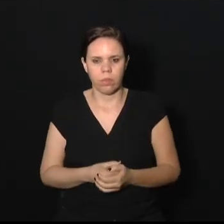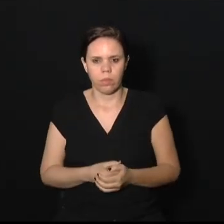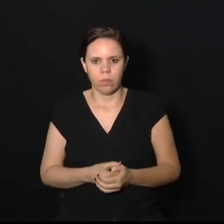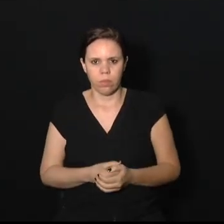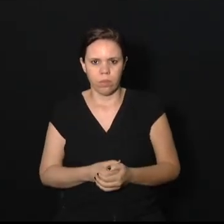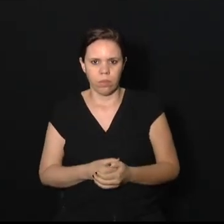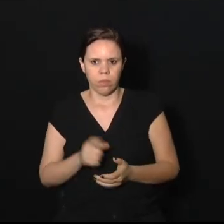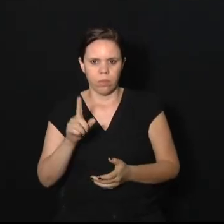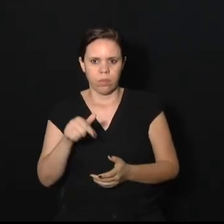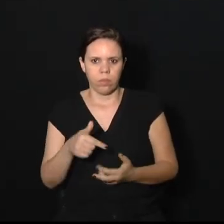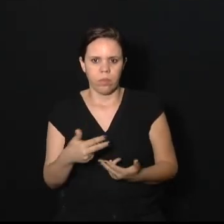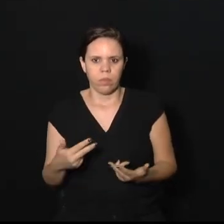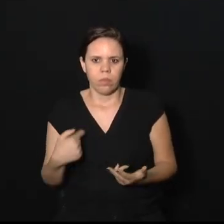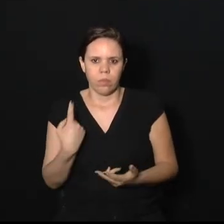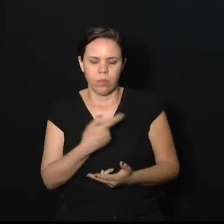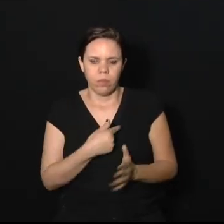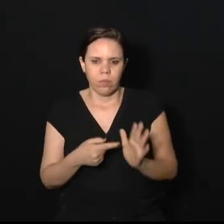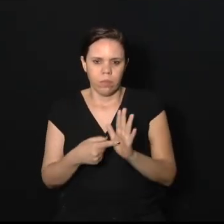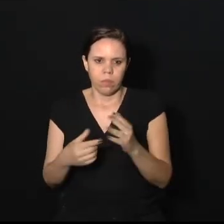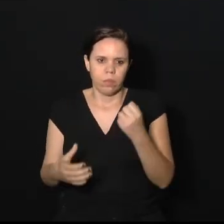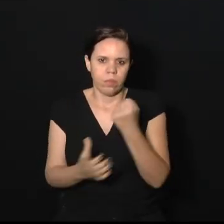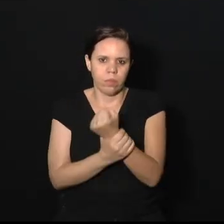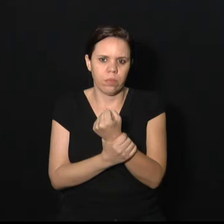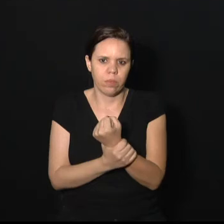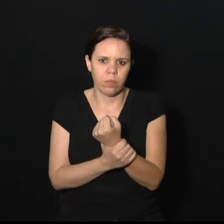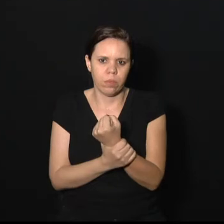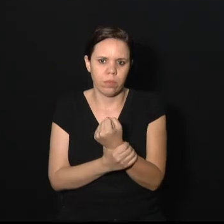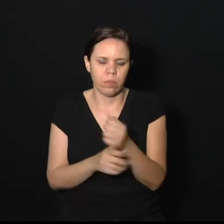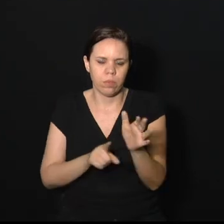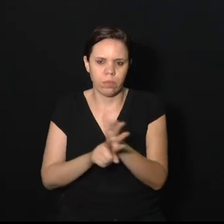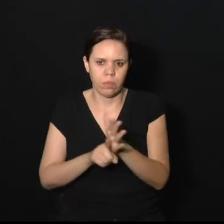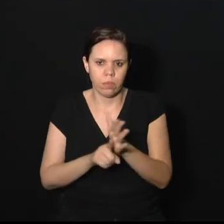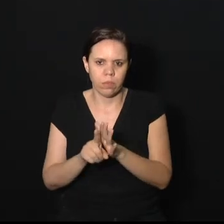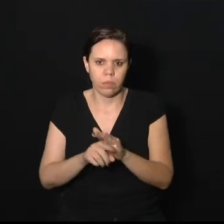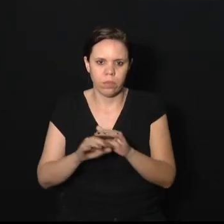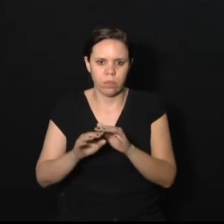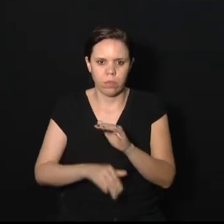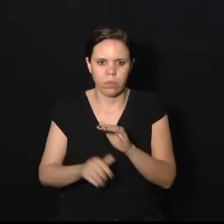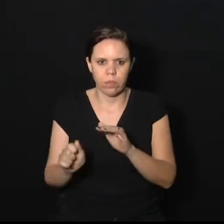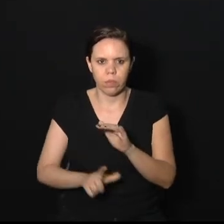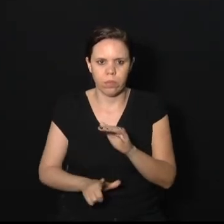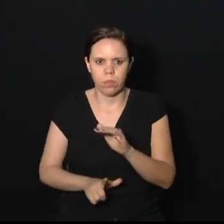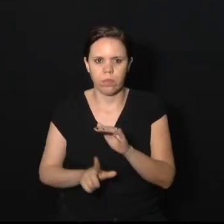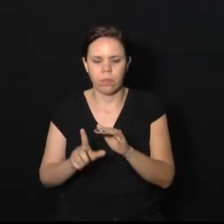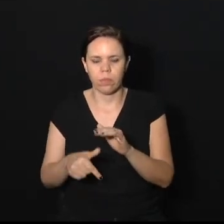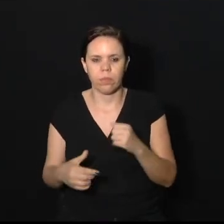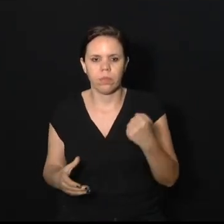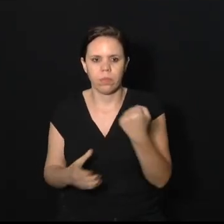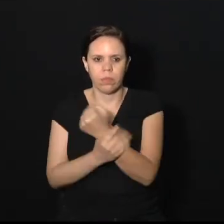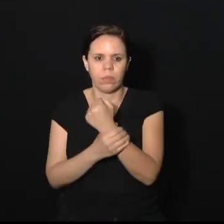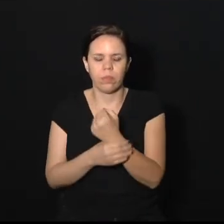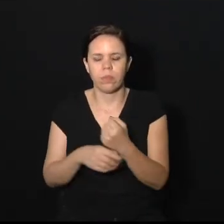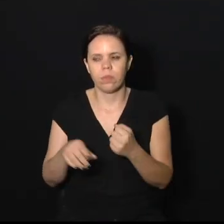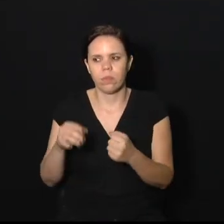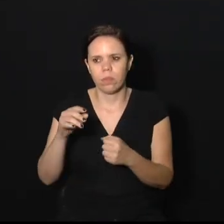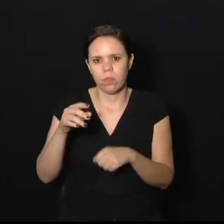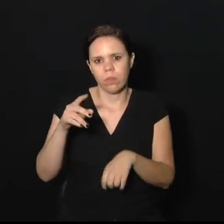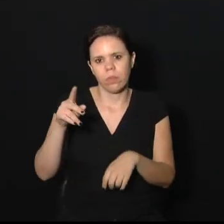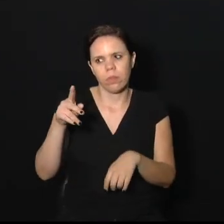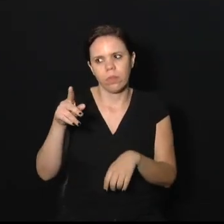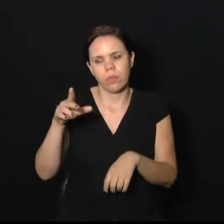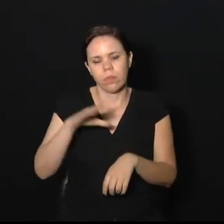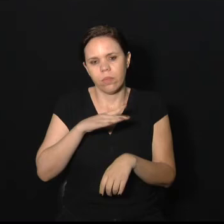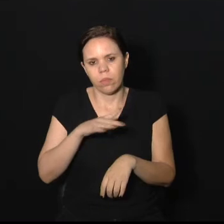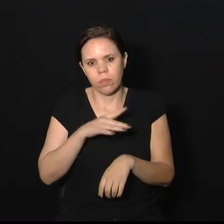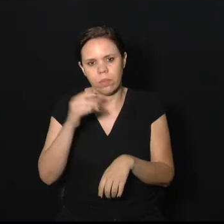é uma teia que mostra a segurança. O ranking abaixo dela, em azul, é a segurança de Tóquio, que está um pouco melhor do que